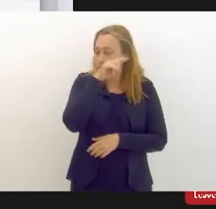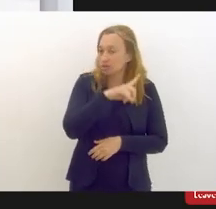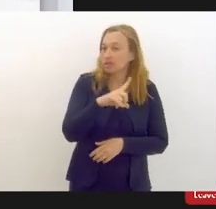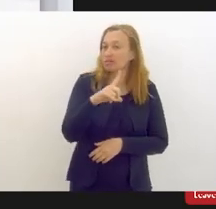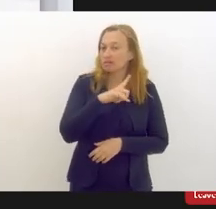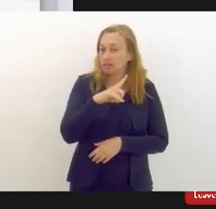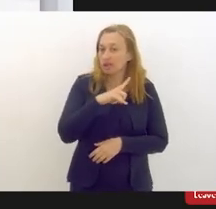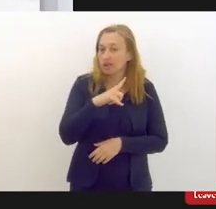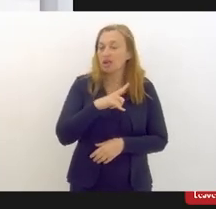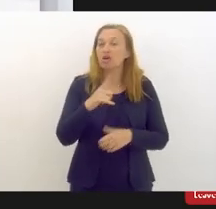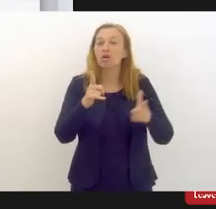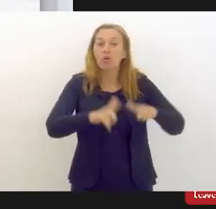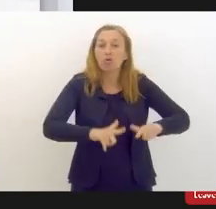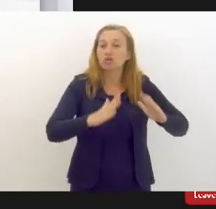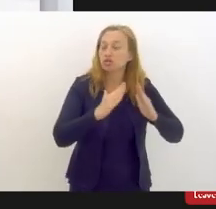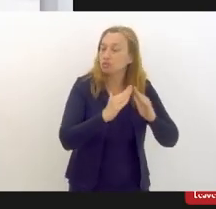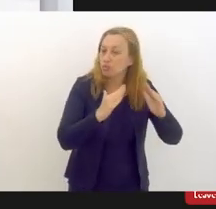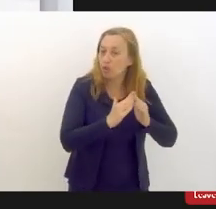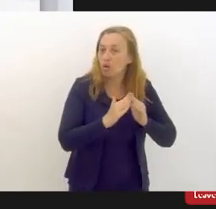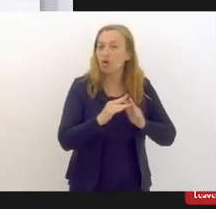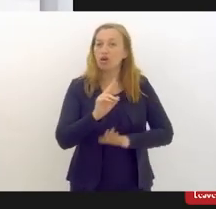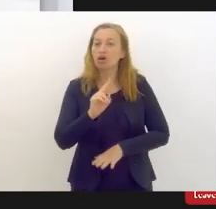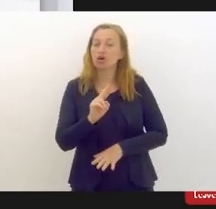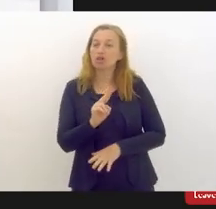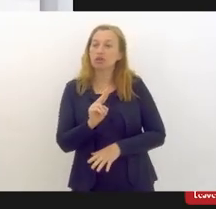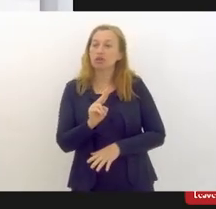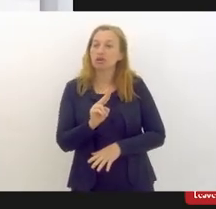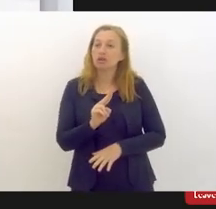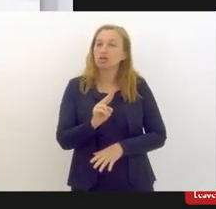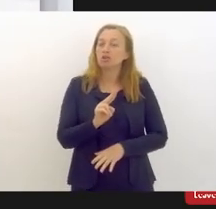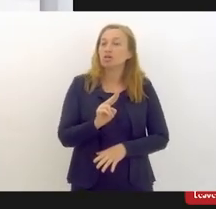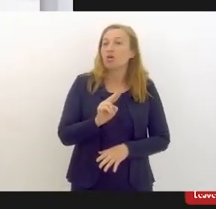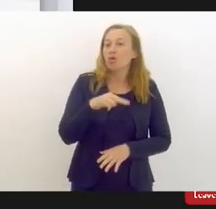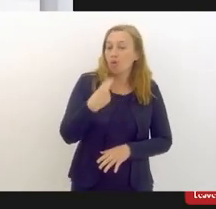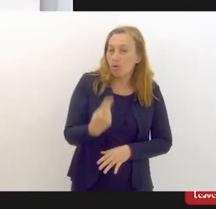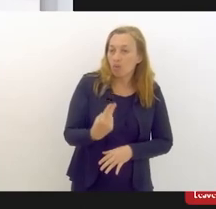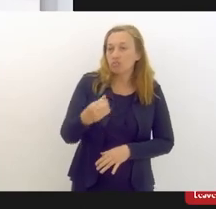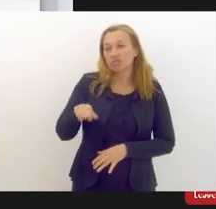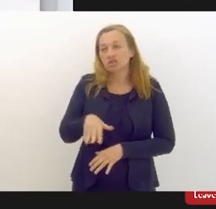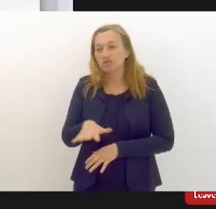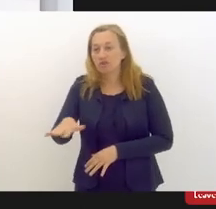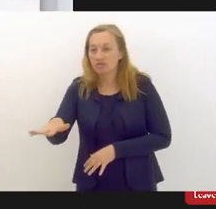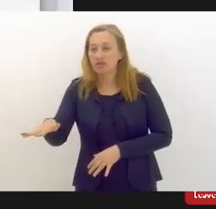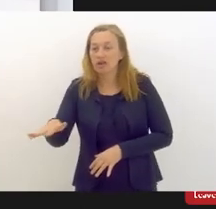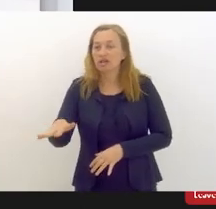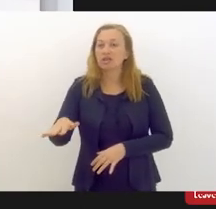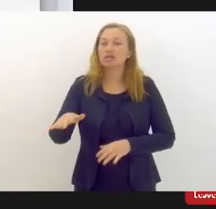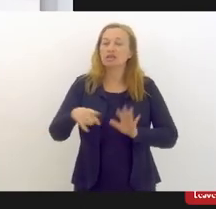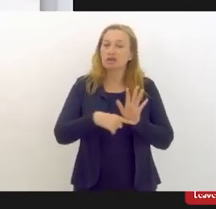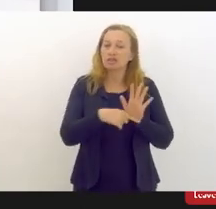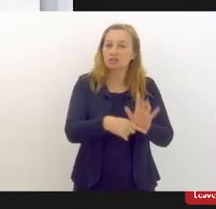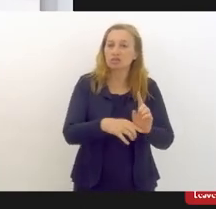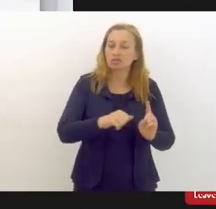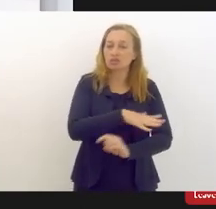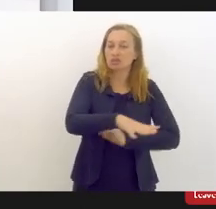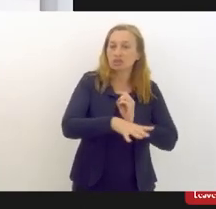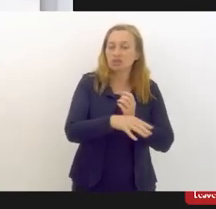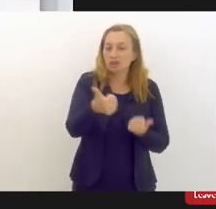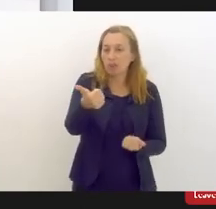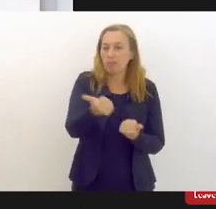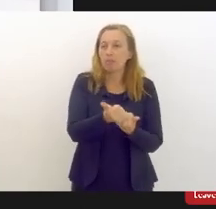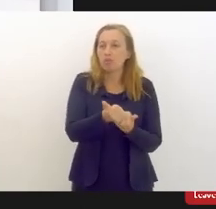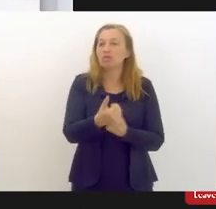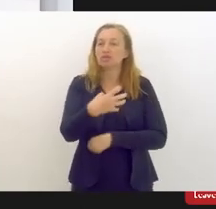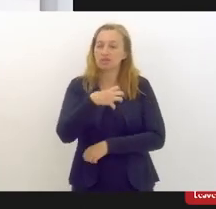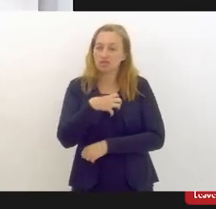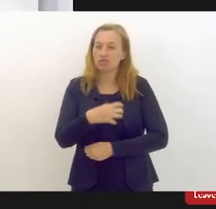Onde residem, nos seus lares ou nas suas comunidades, e as assistentes têm dado também todo esse apoio nesse